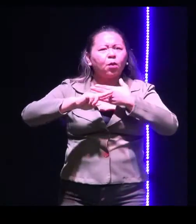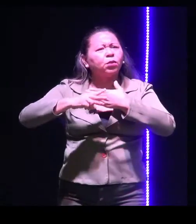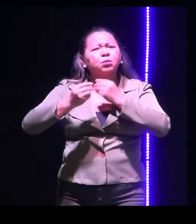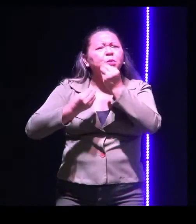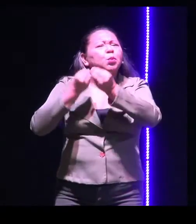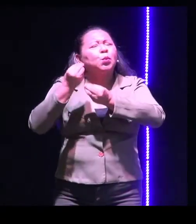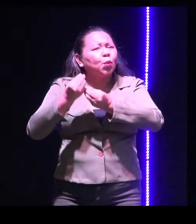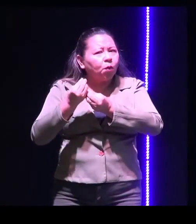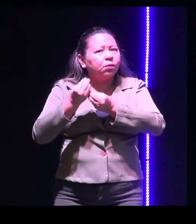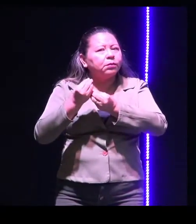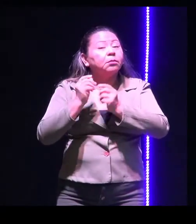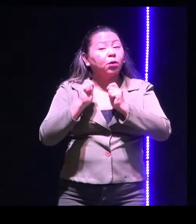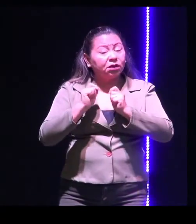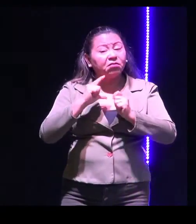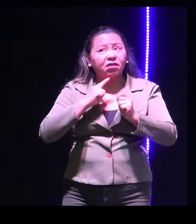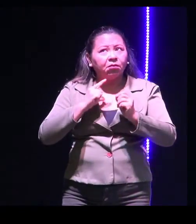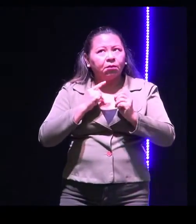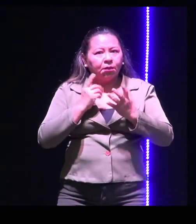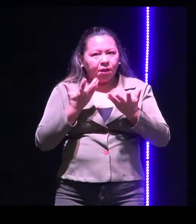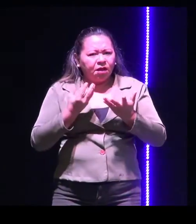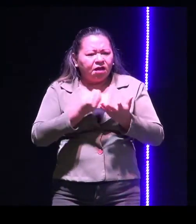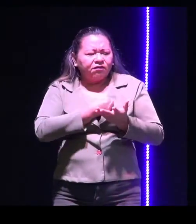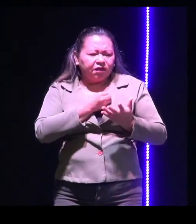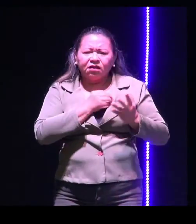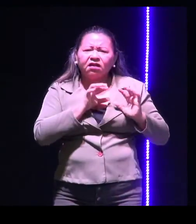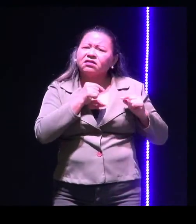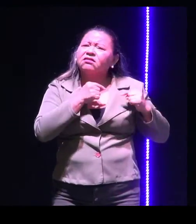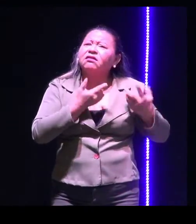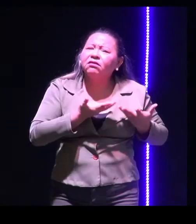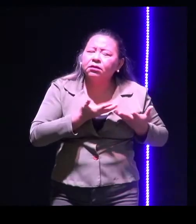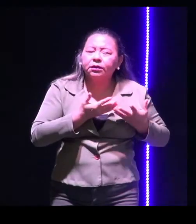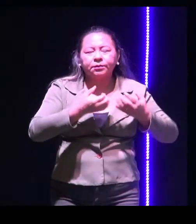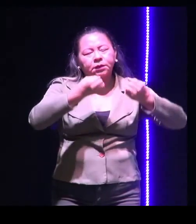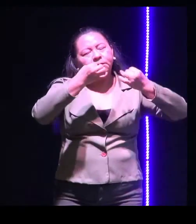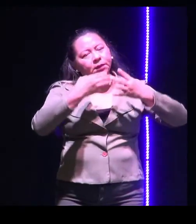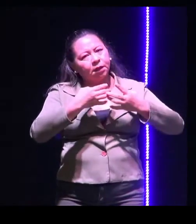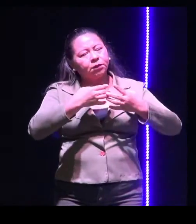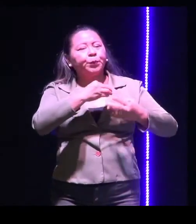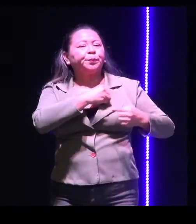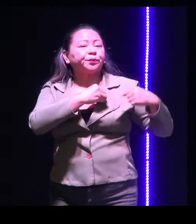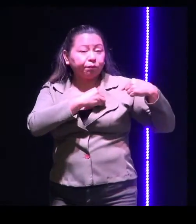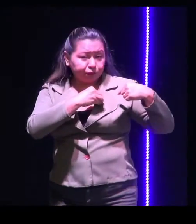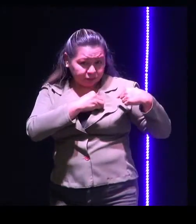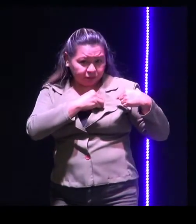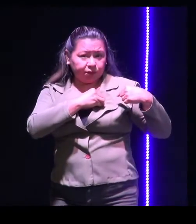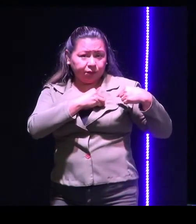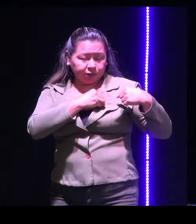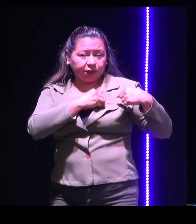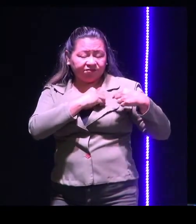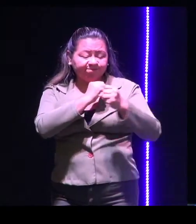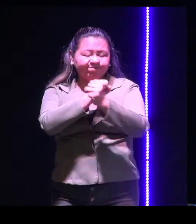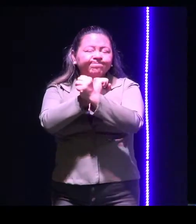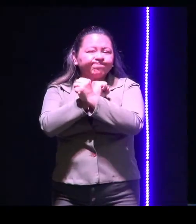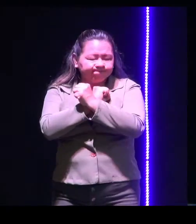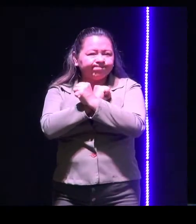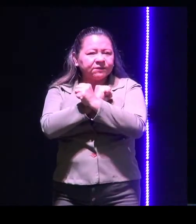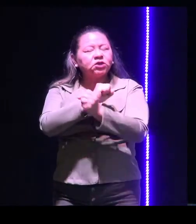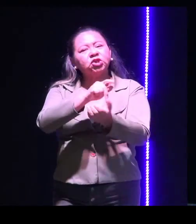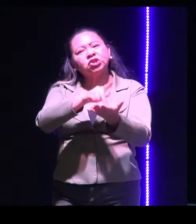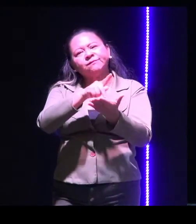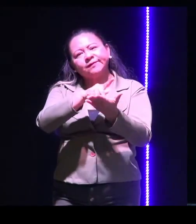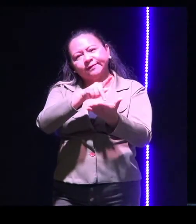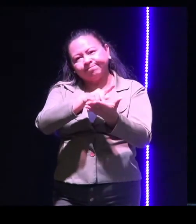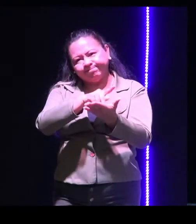que nós podemos viver uma vida assim? A primeira coisa, queridos, que eu quero falar é que o pecado nos escraviza.